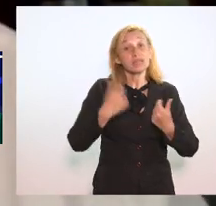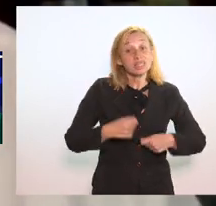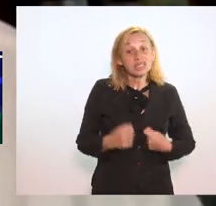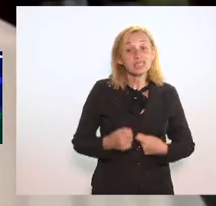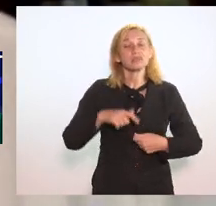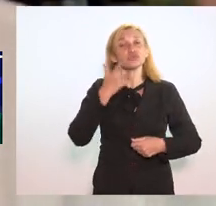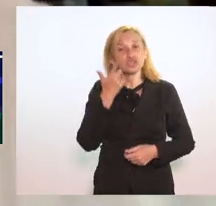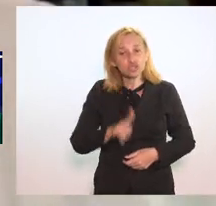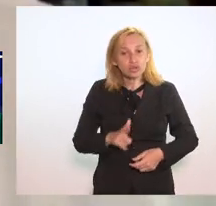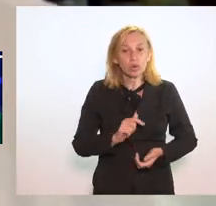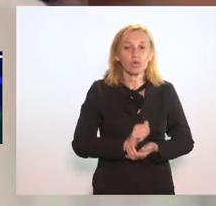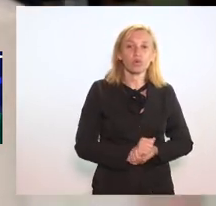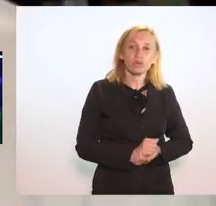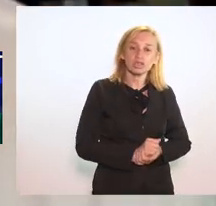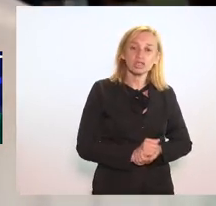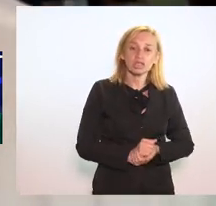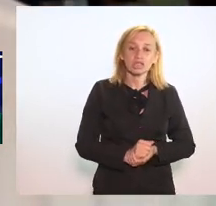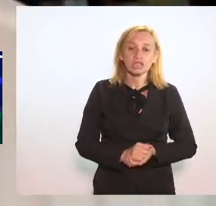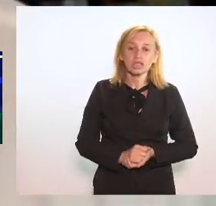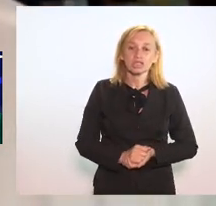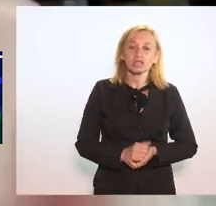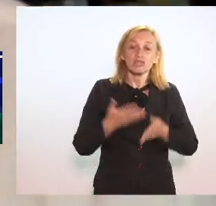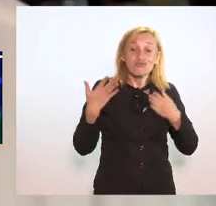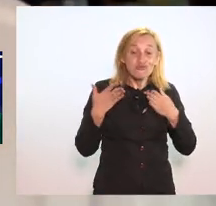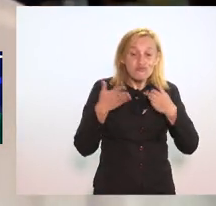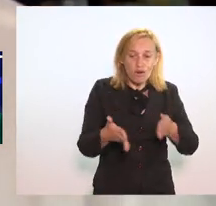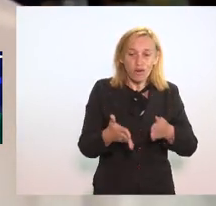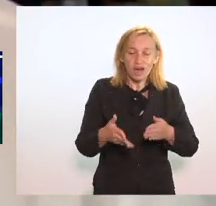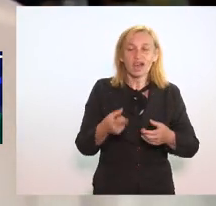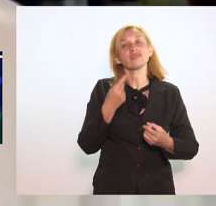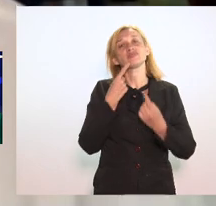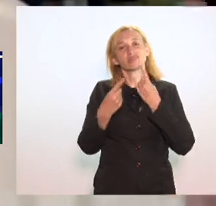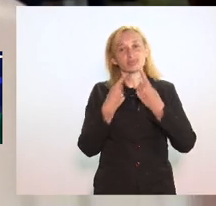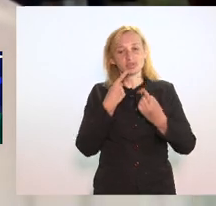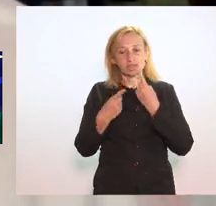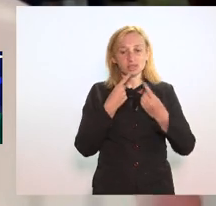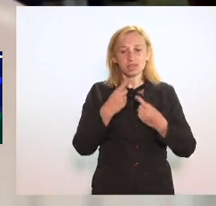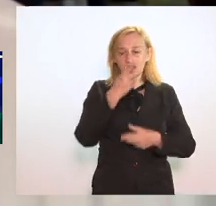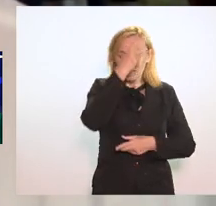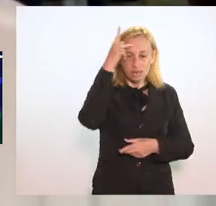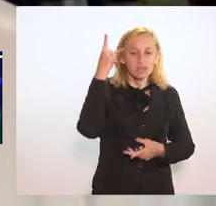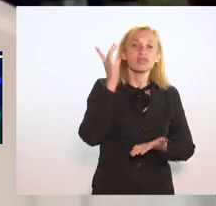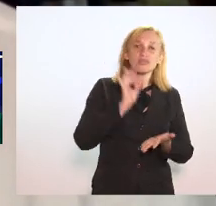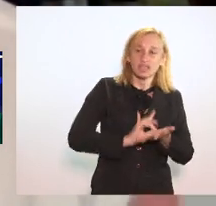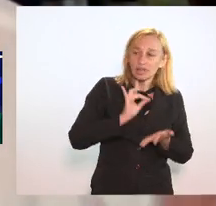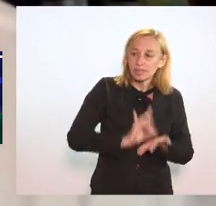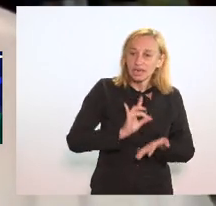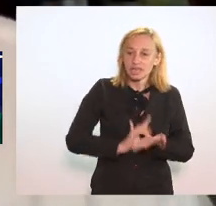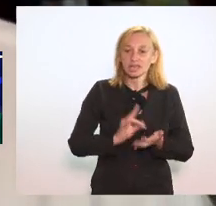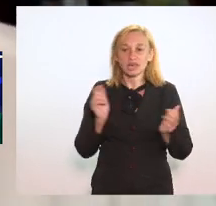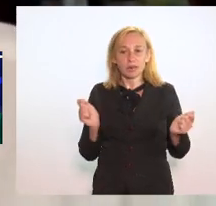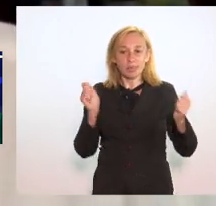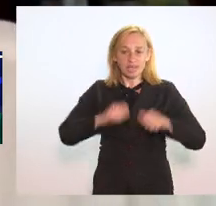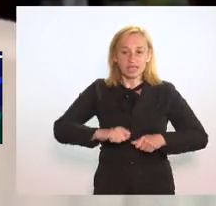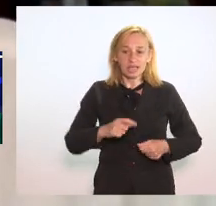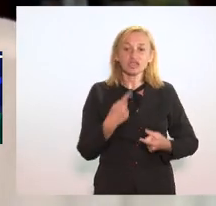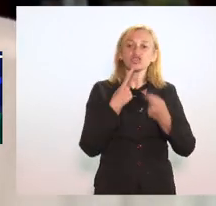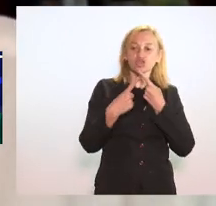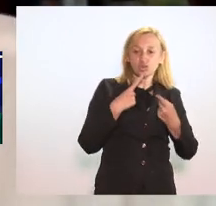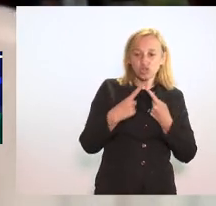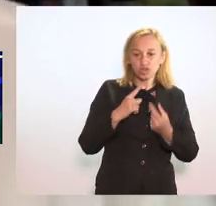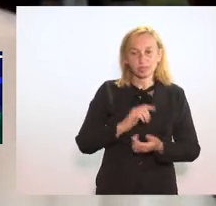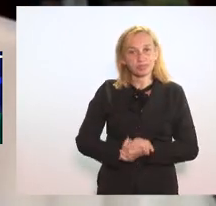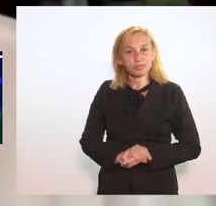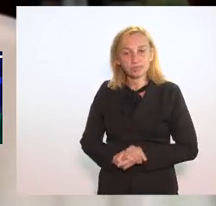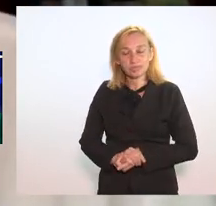novamente da centralidade neste debate as pessoas que realmente tem capacidade de discutir